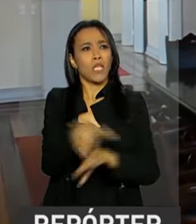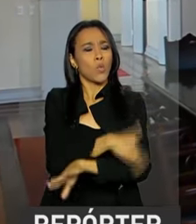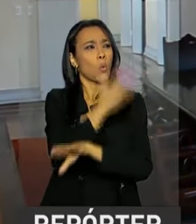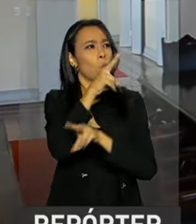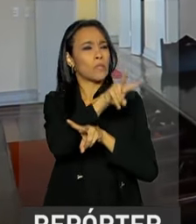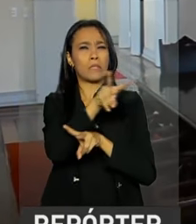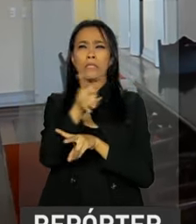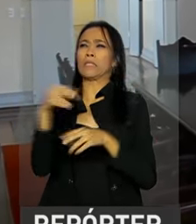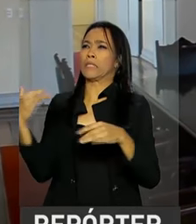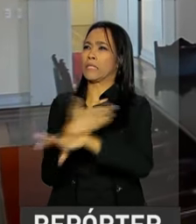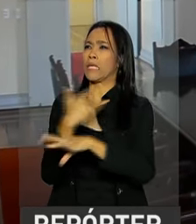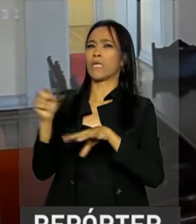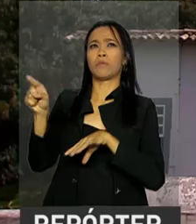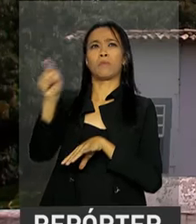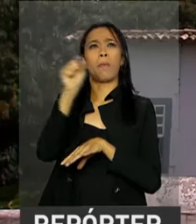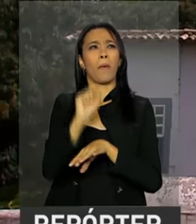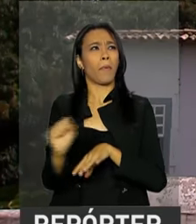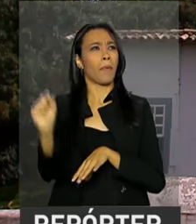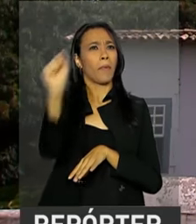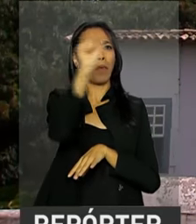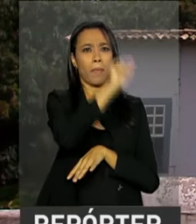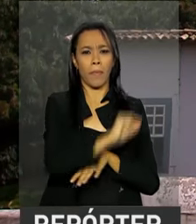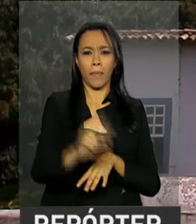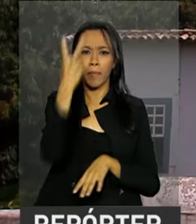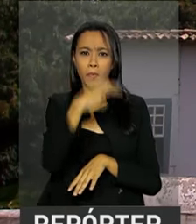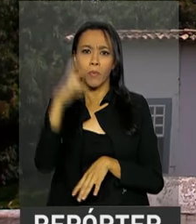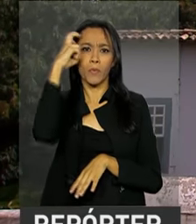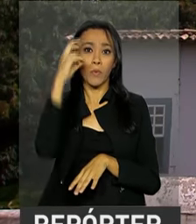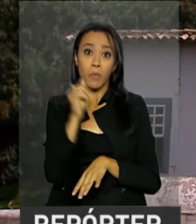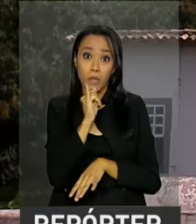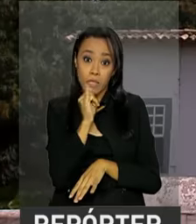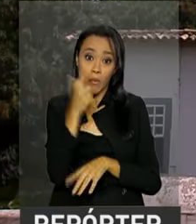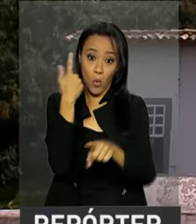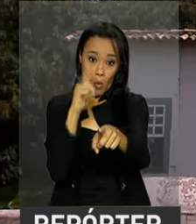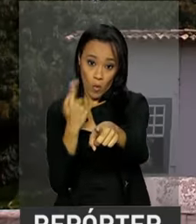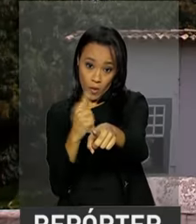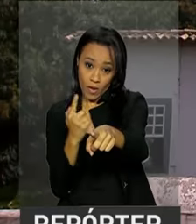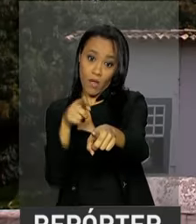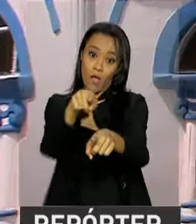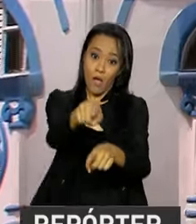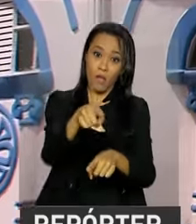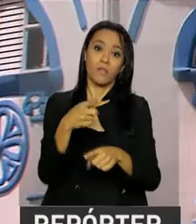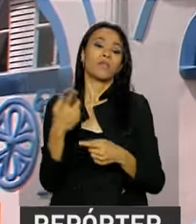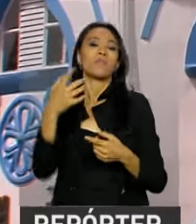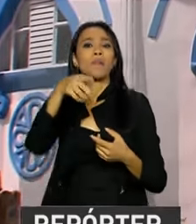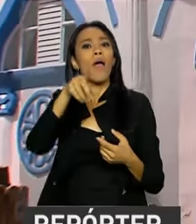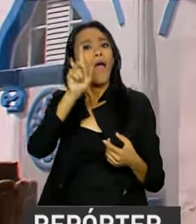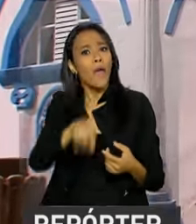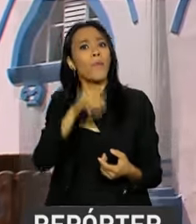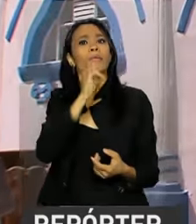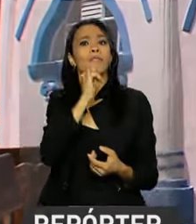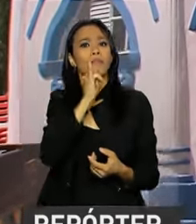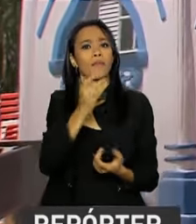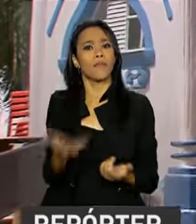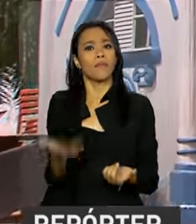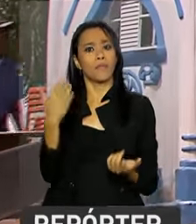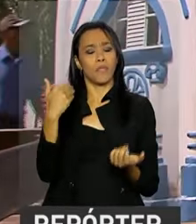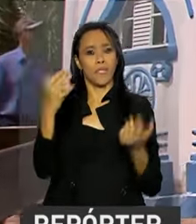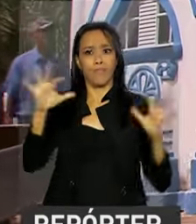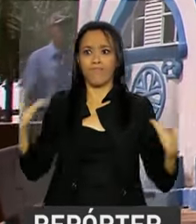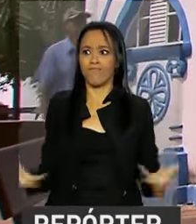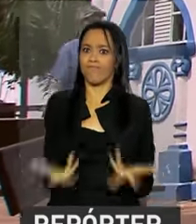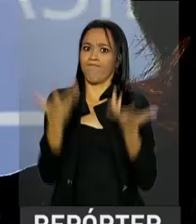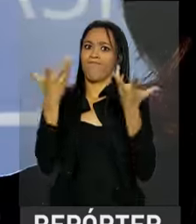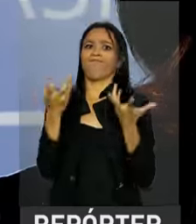nas manifestações culturais. O município de Goiás, conhecido como Goiás Velho, é um exemplo da riqueza do